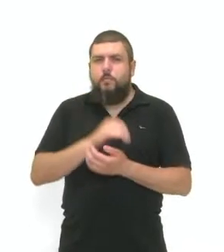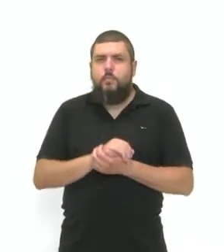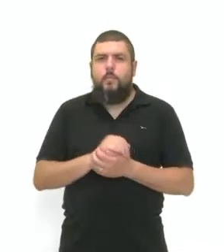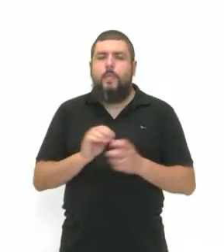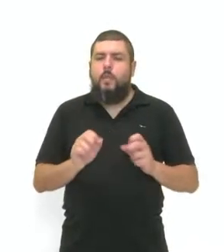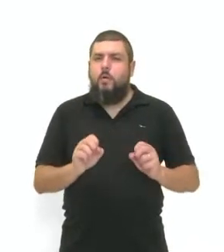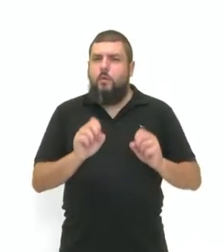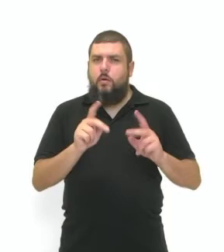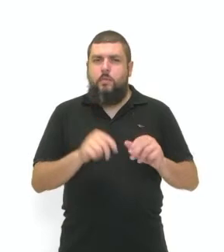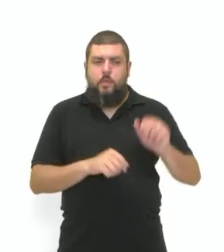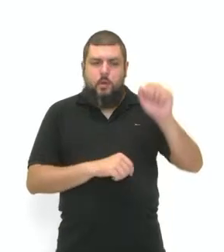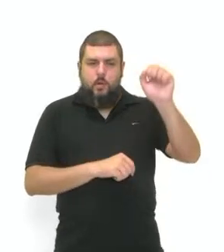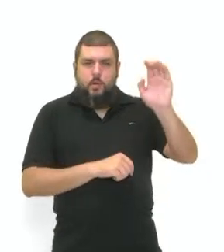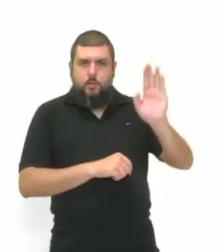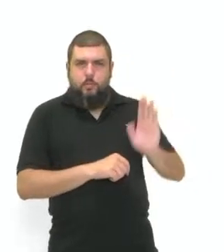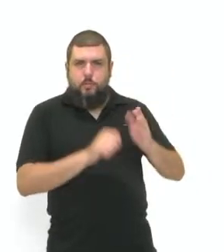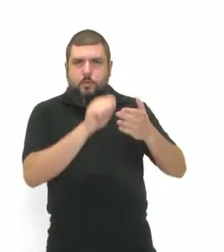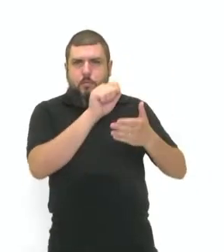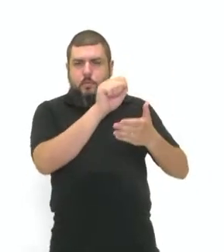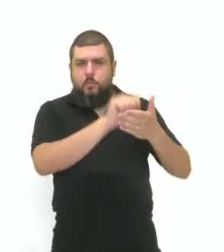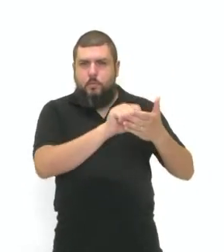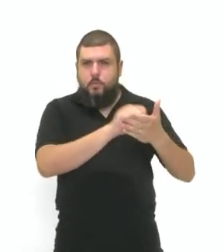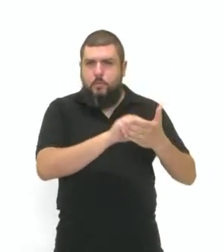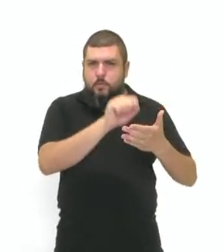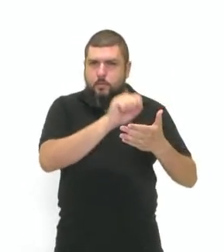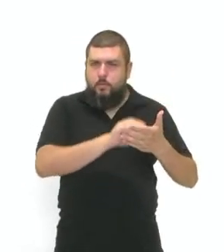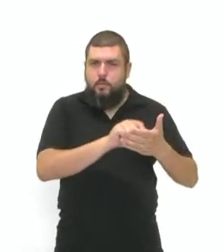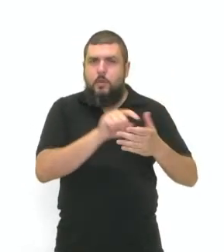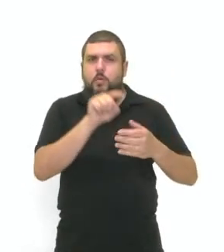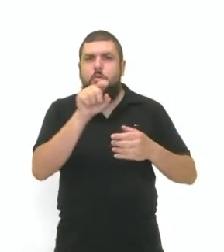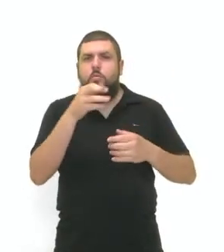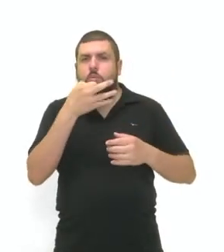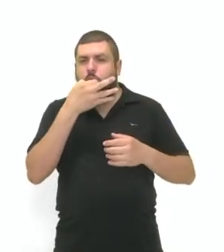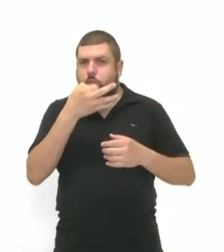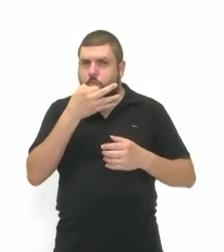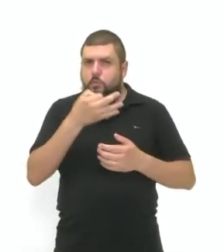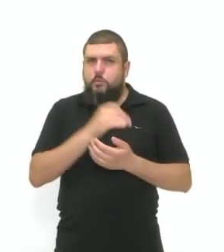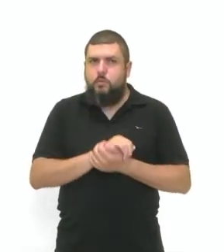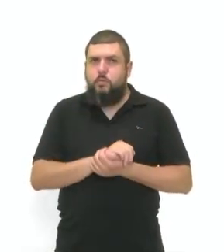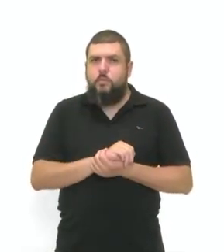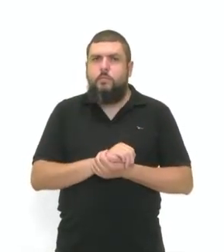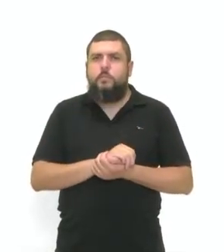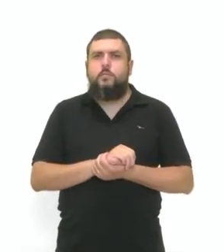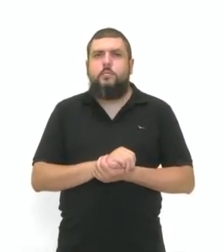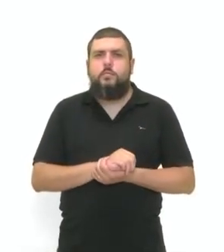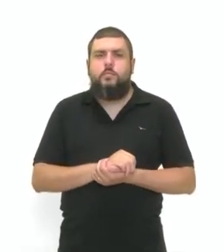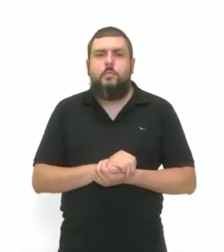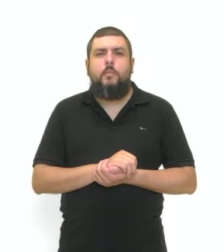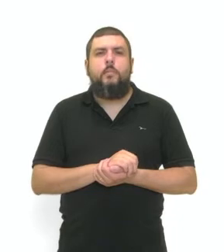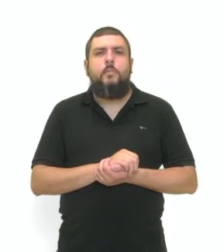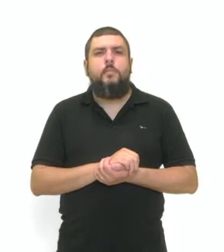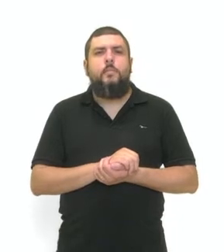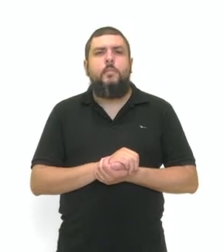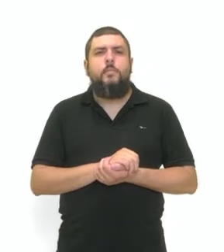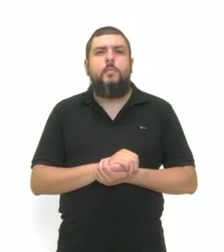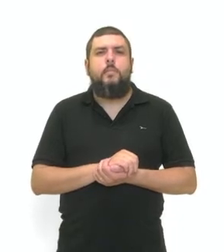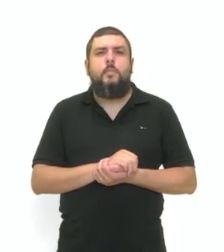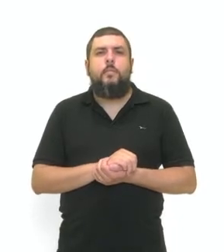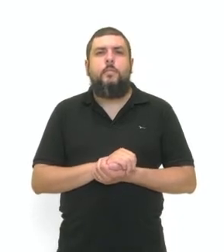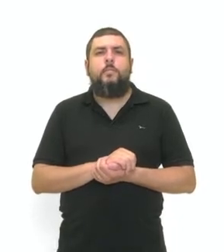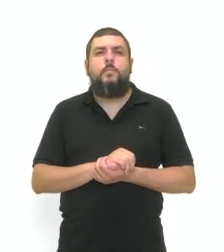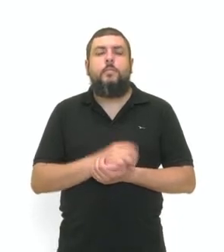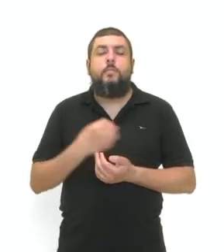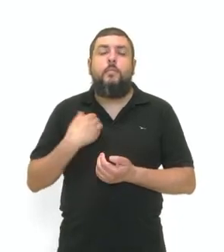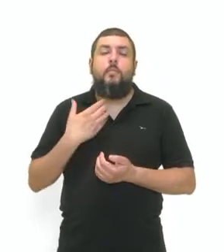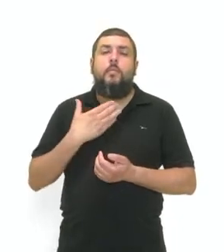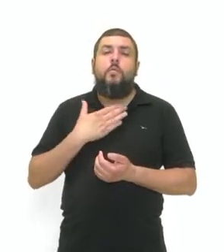argumentos que você, né, a tua opinião, que você argumentou sobre o tema proposto aqui, que é a solidão, gostaria que